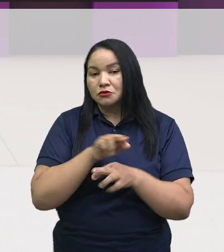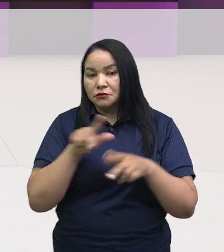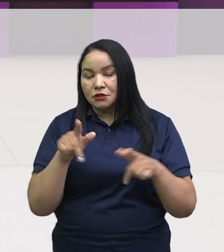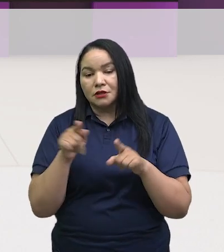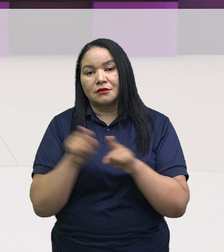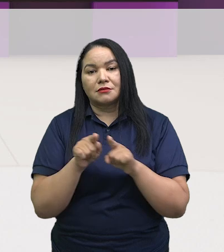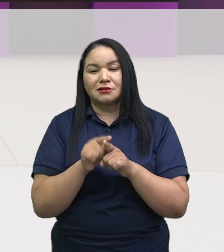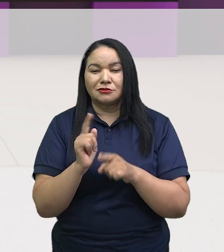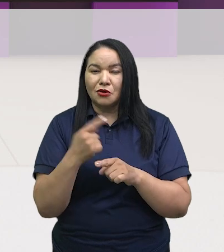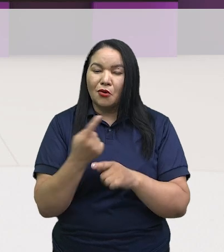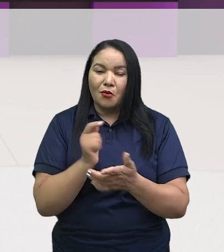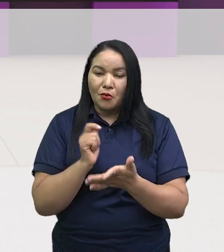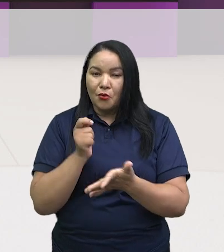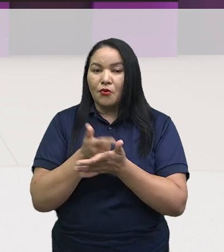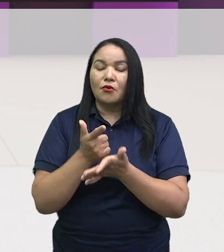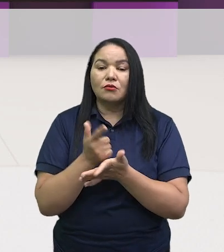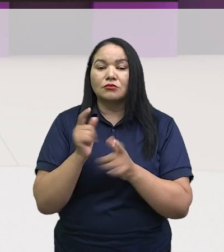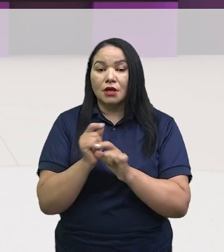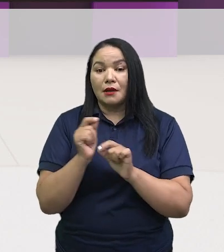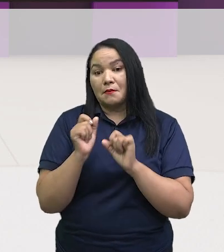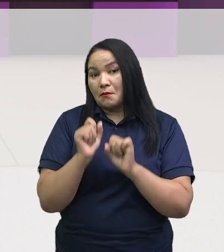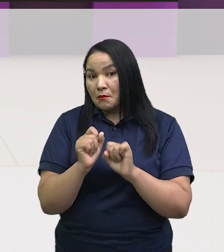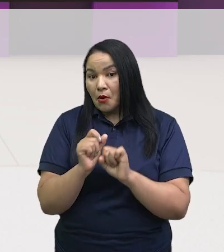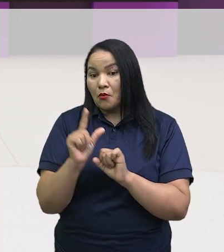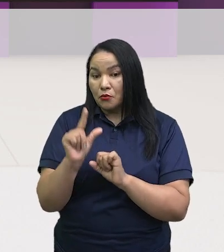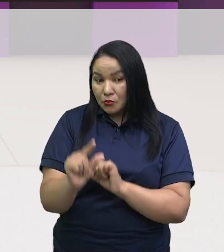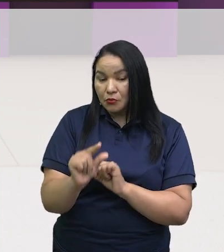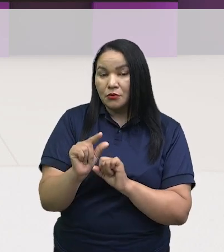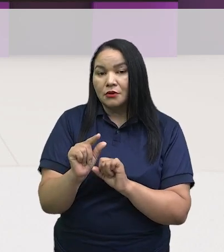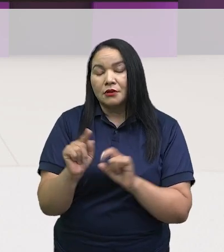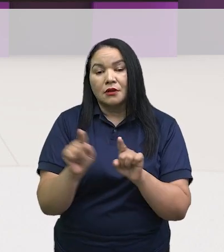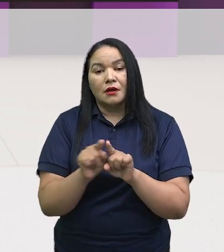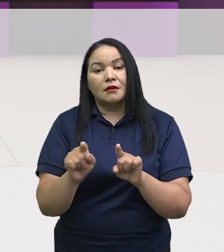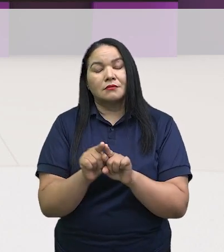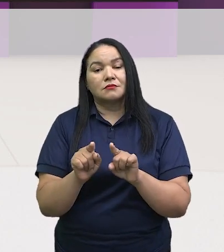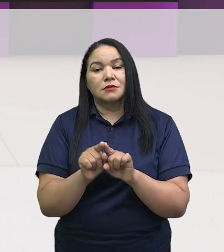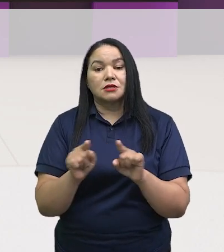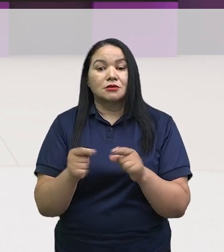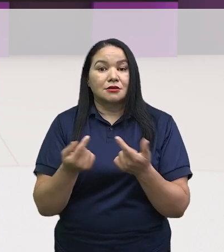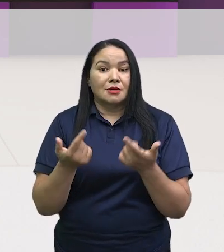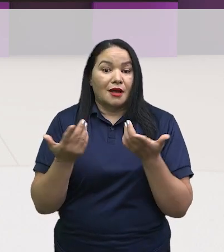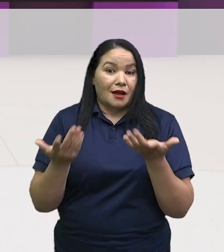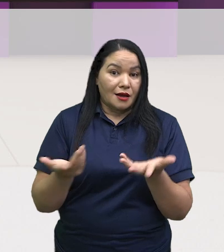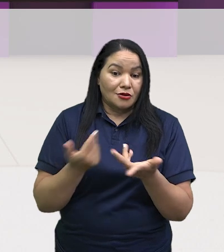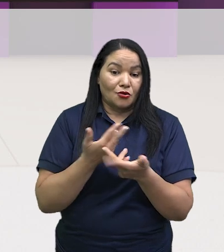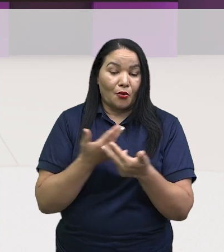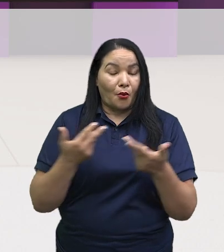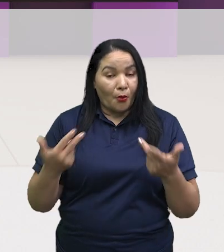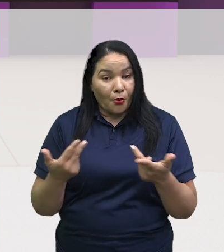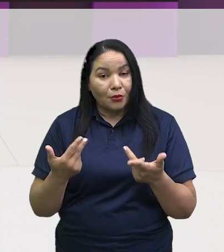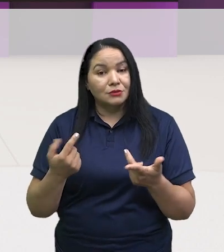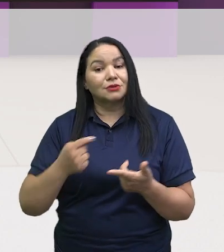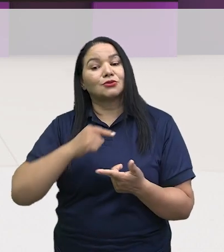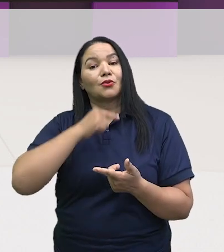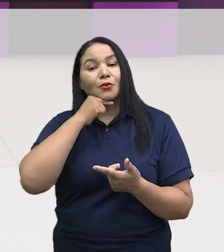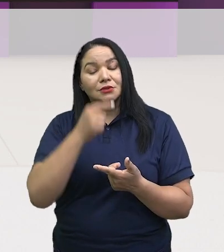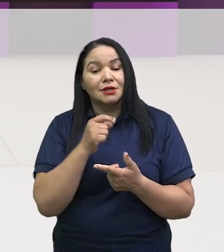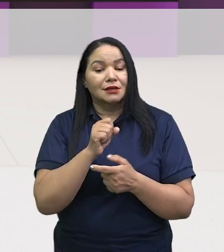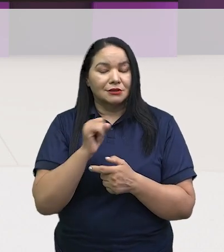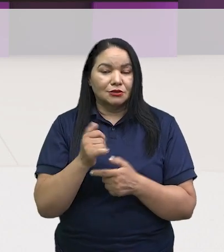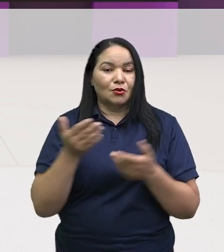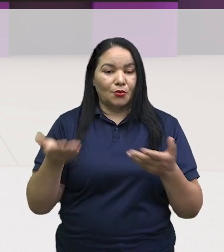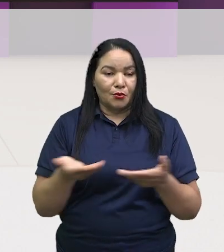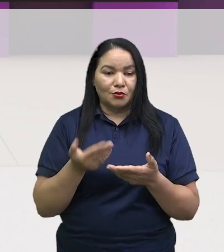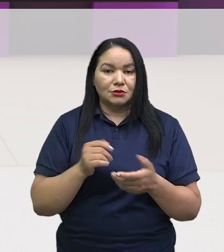nosso poder de compra tenha ali uma decaída, caia, e que a gente não possa, não é, fazer coisas que se faz